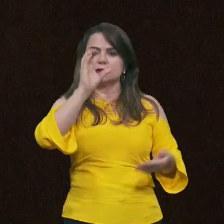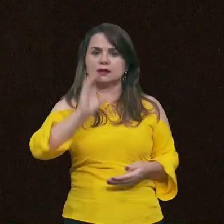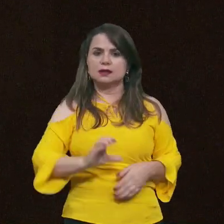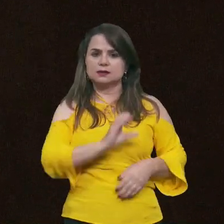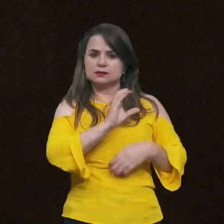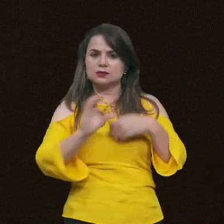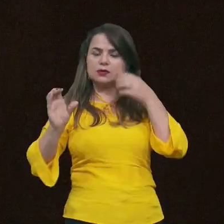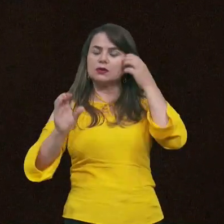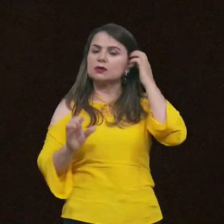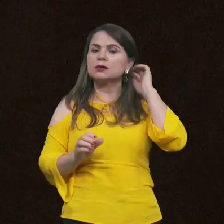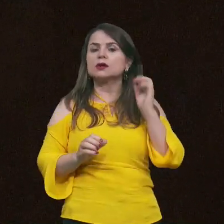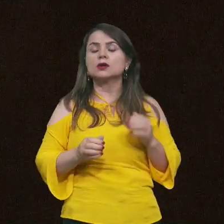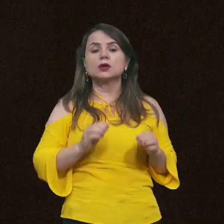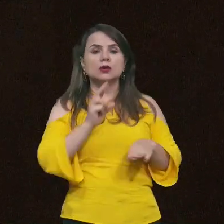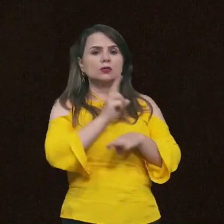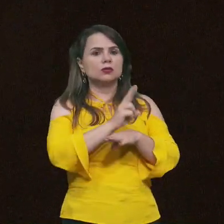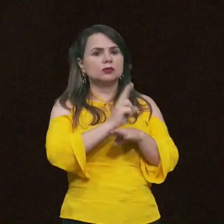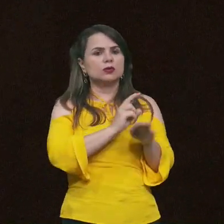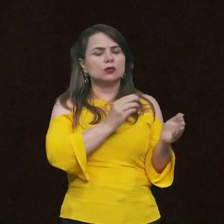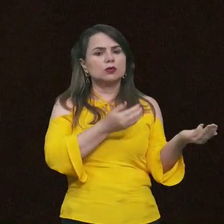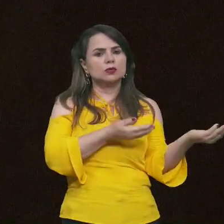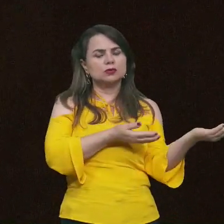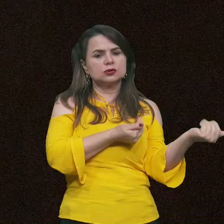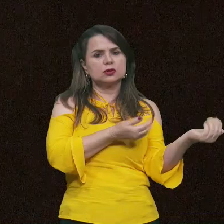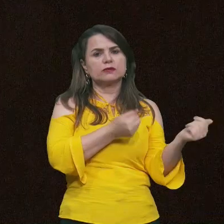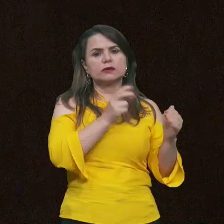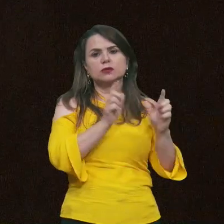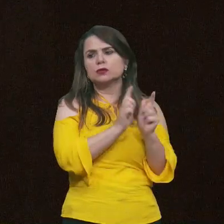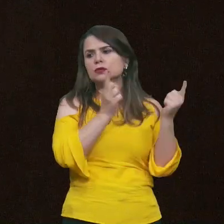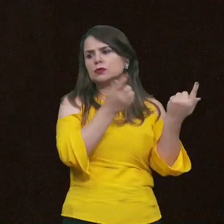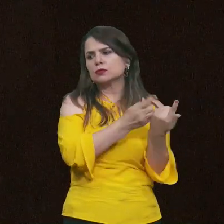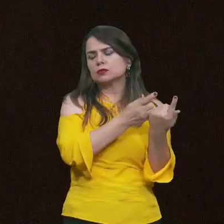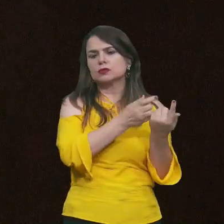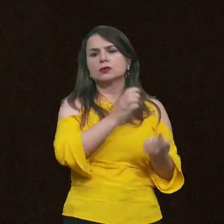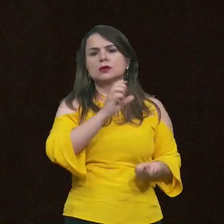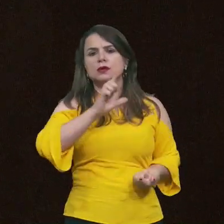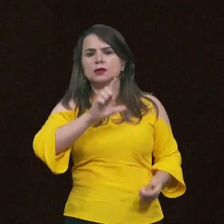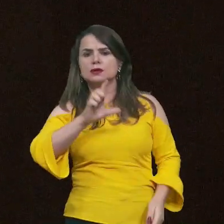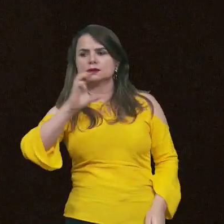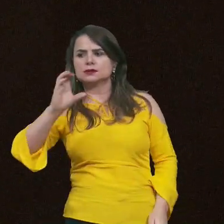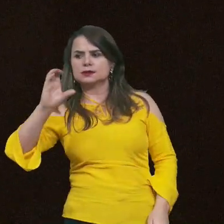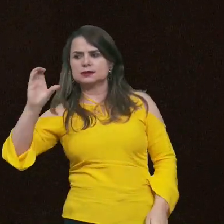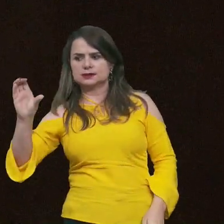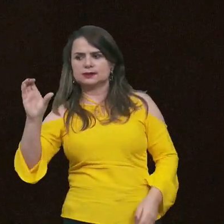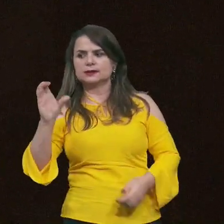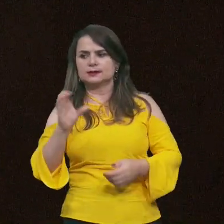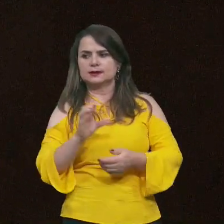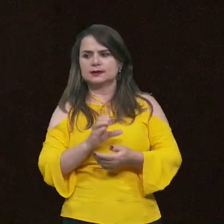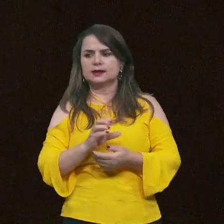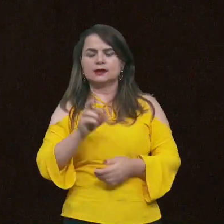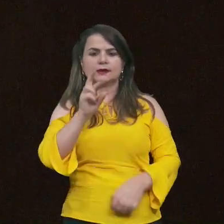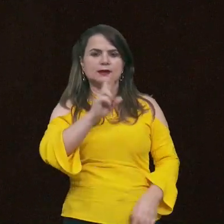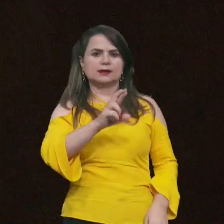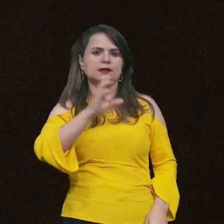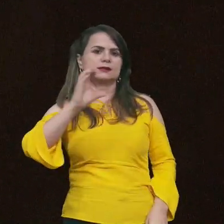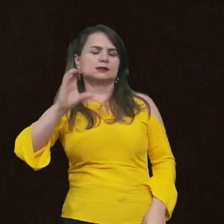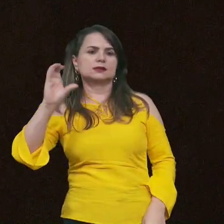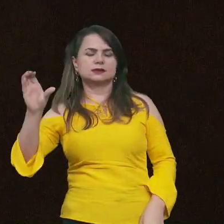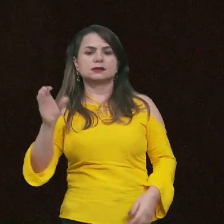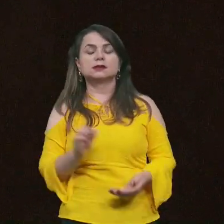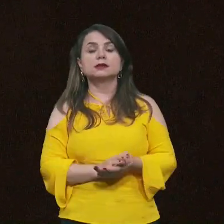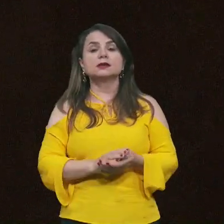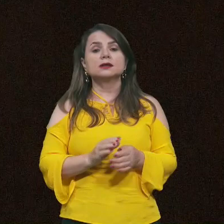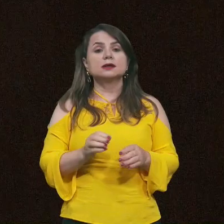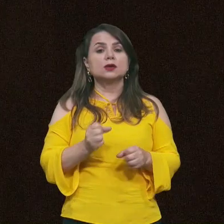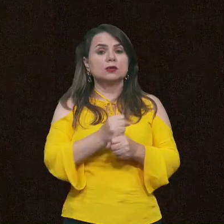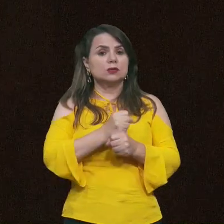coordenadora do grupo de jovens da Renovação Carismática. Em 2003, começou com os trabalhos sociais. E em